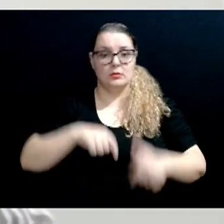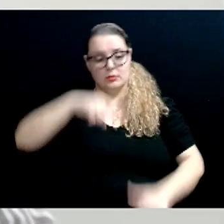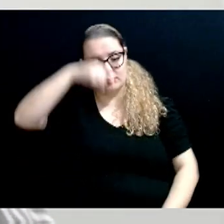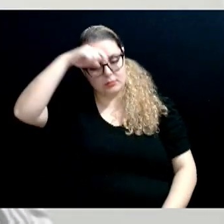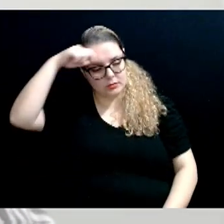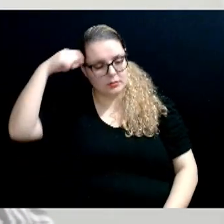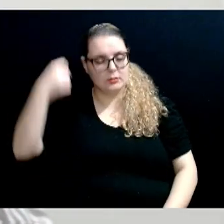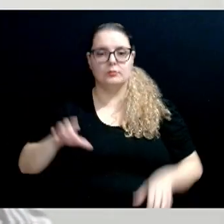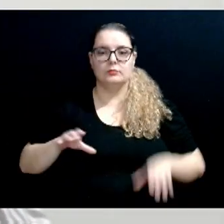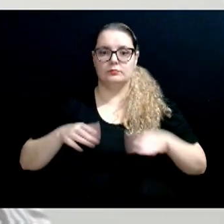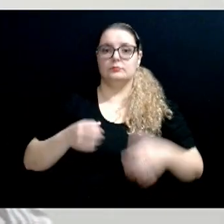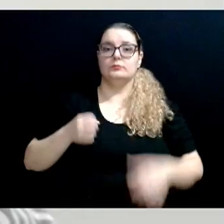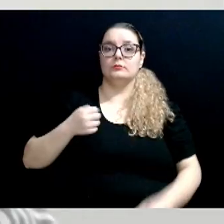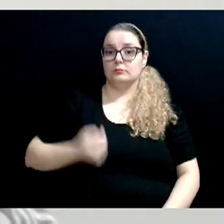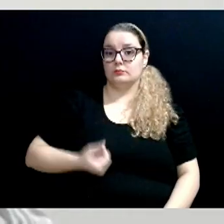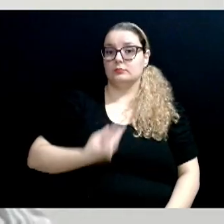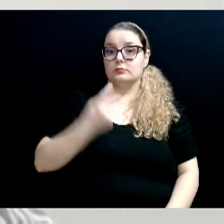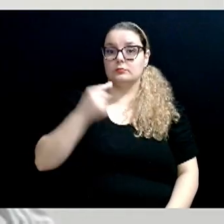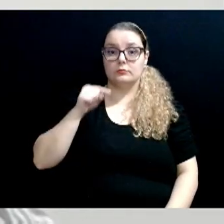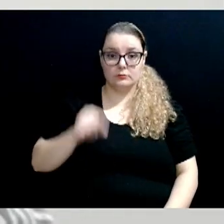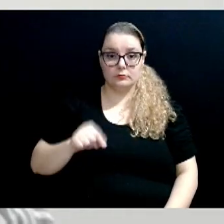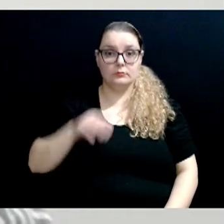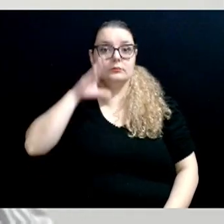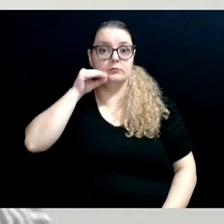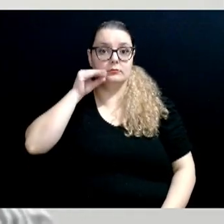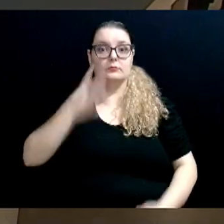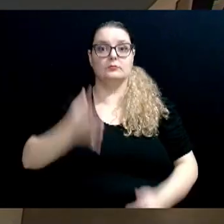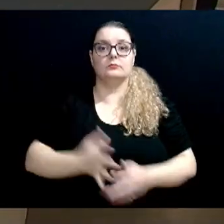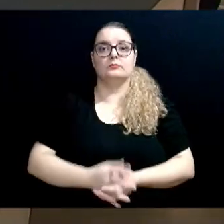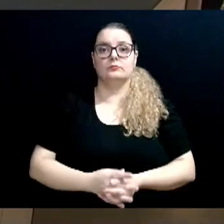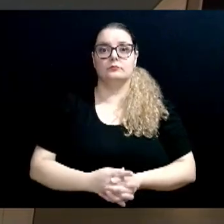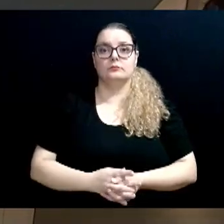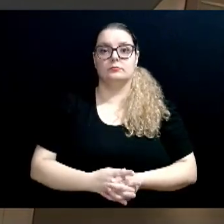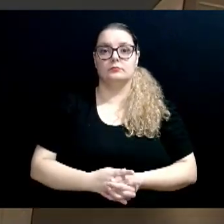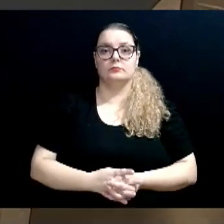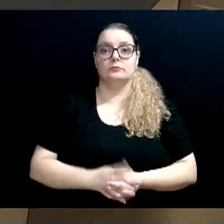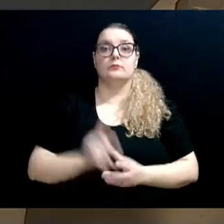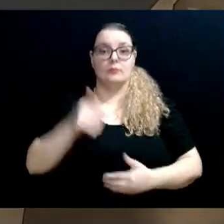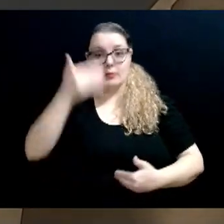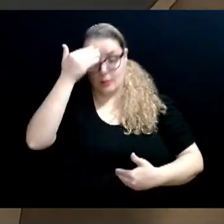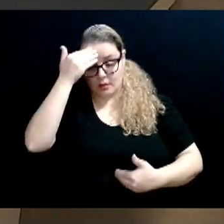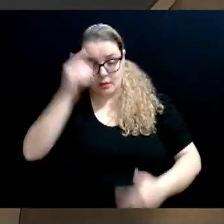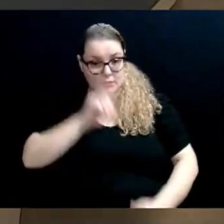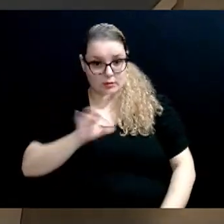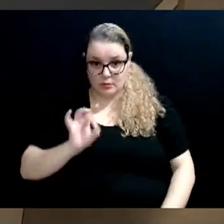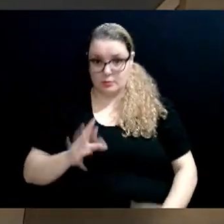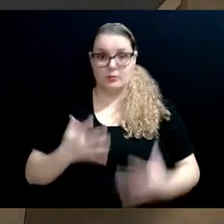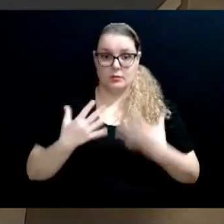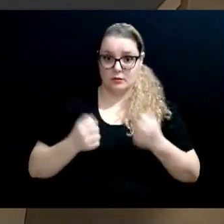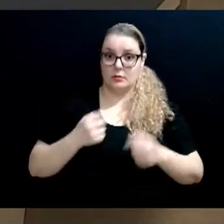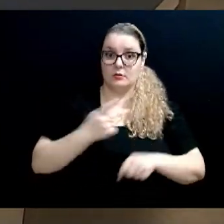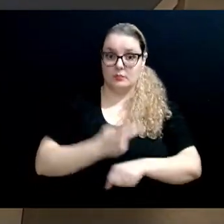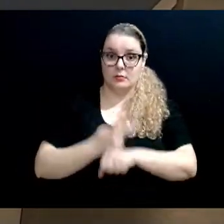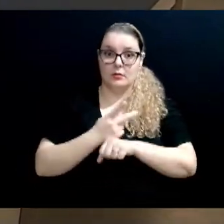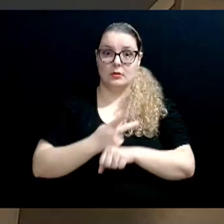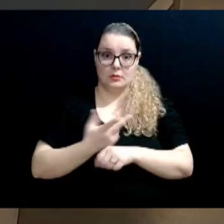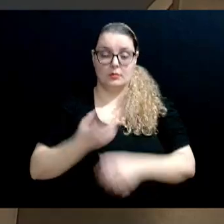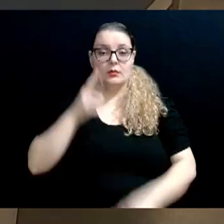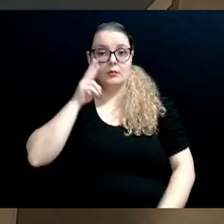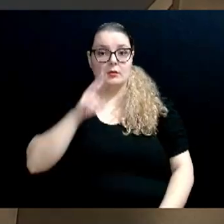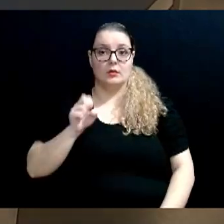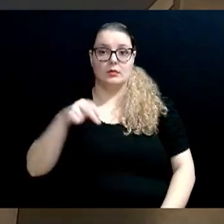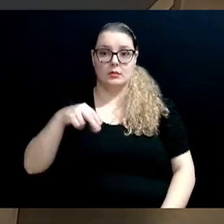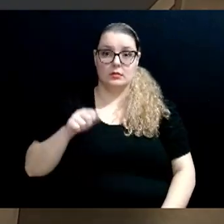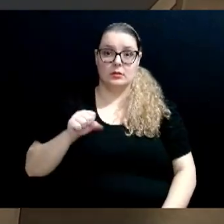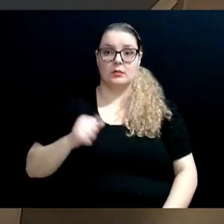2.000 colaboradores, então, assim, é muito gratificante não só receber esses prêmios, ver a Sanasa recebendo, mas saber que, de fato,